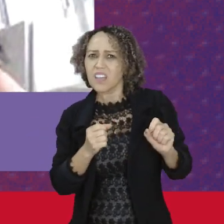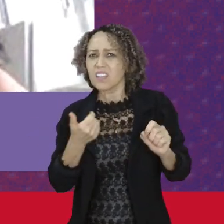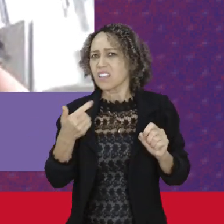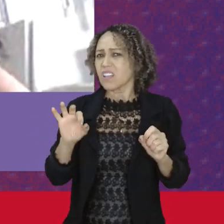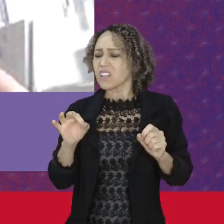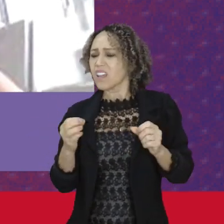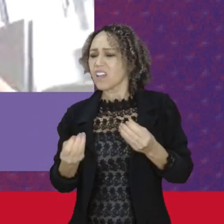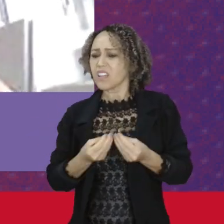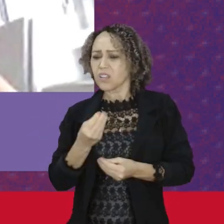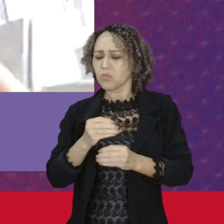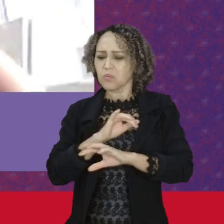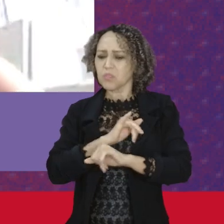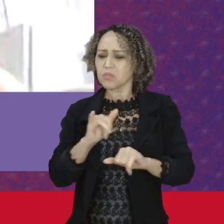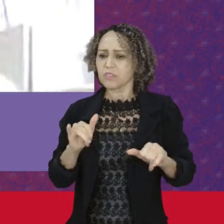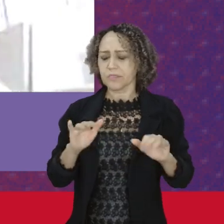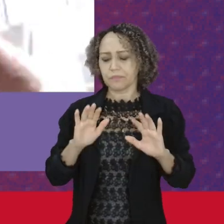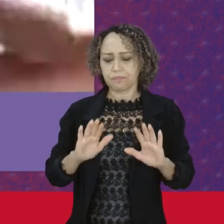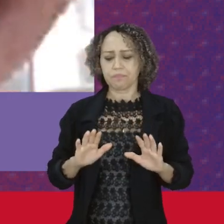também